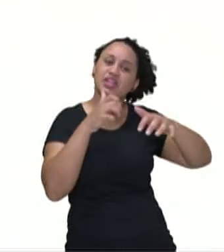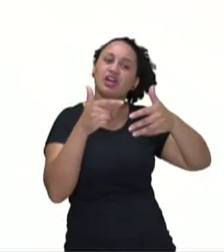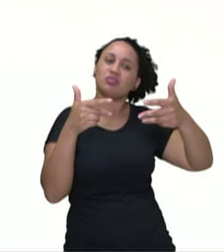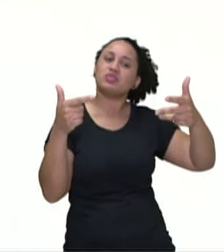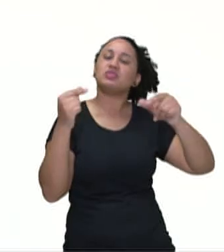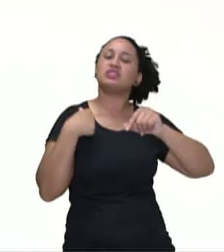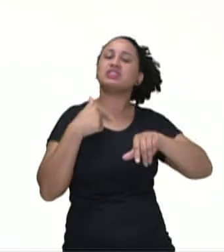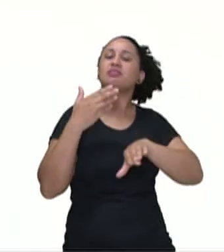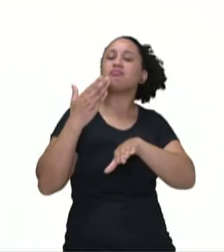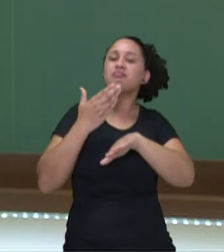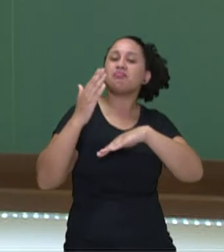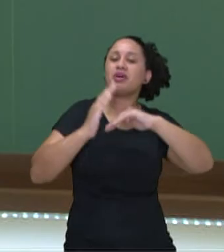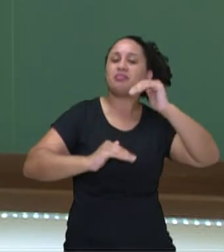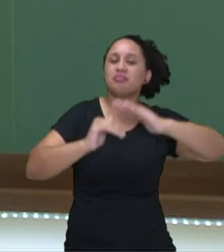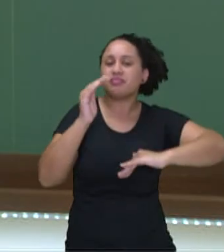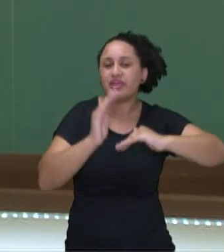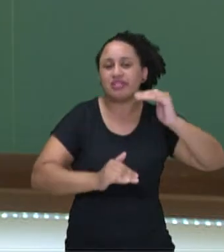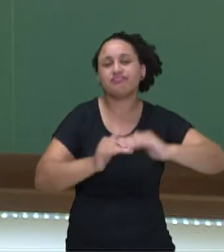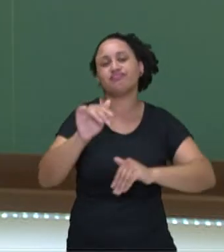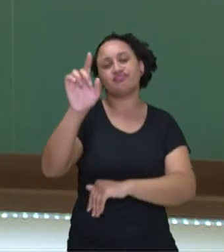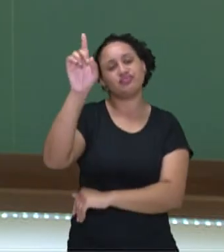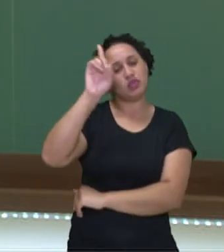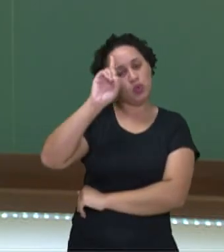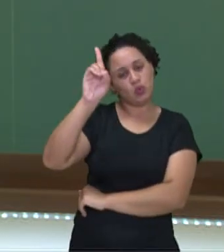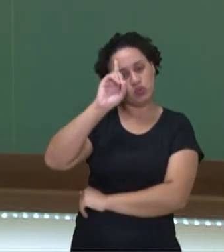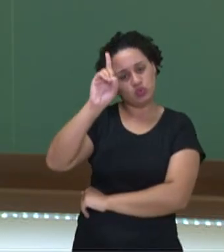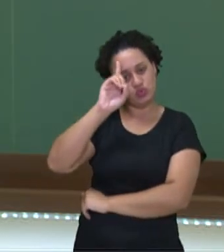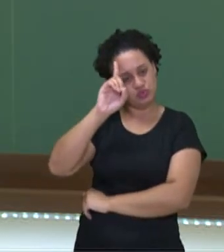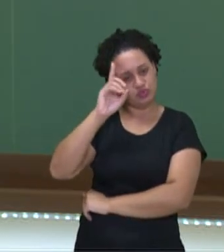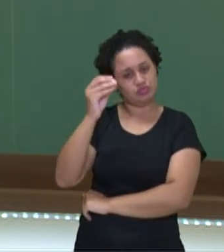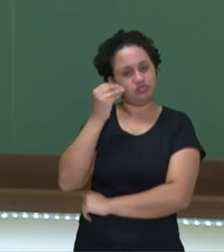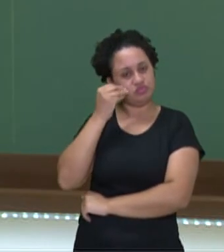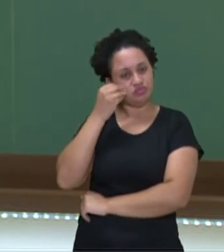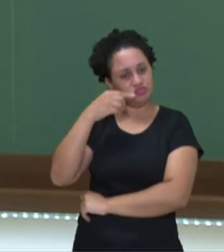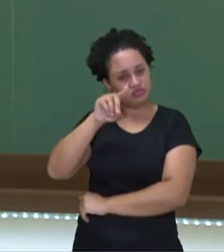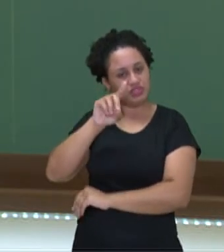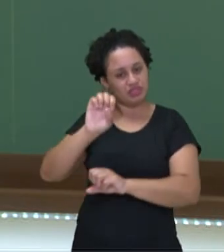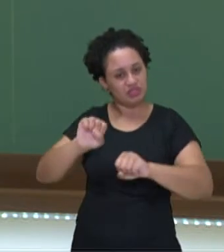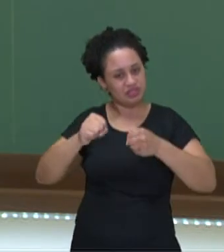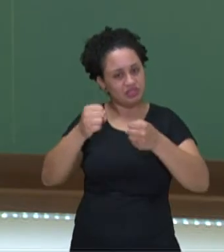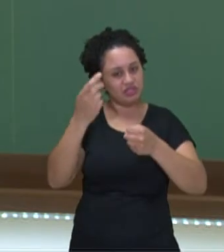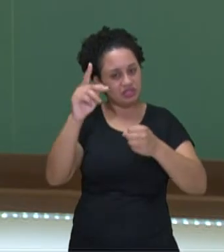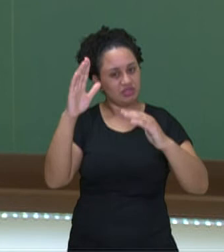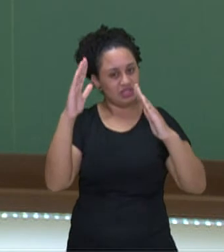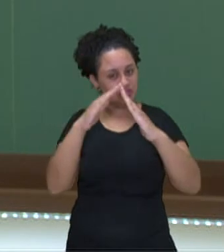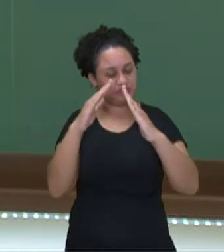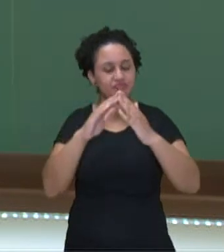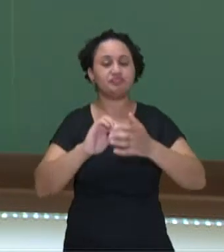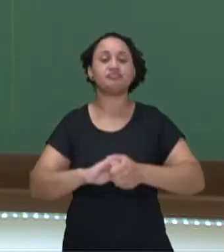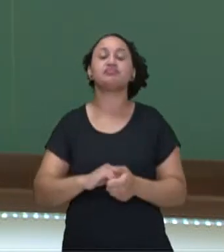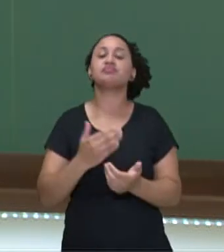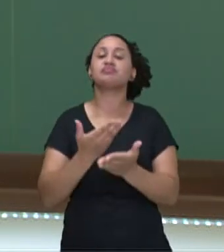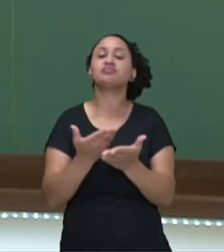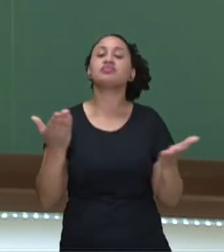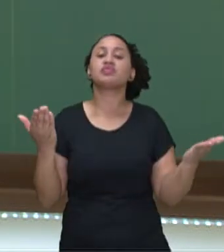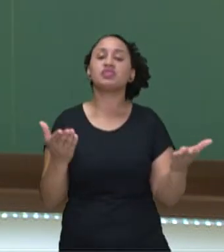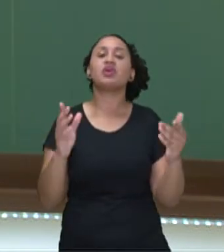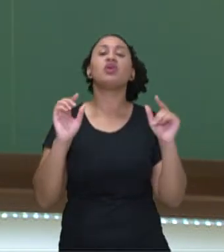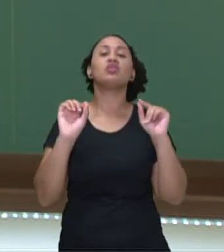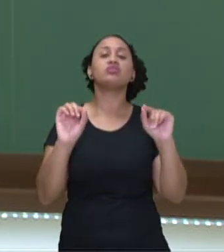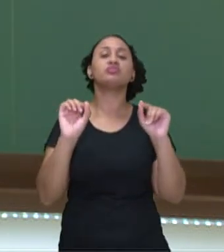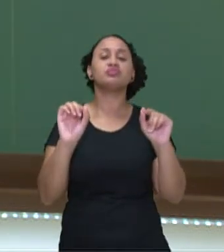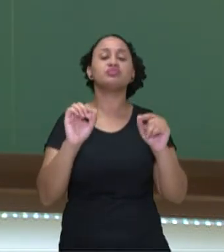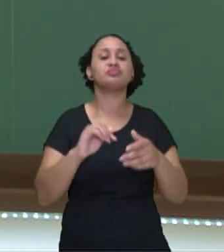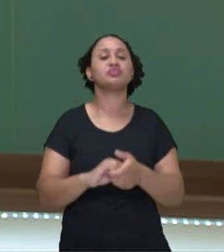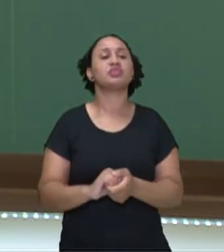ser um exercício diário. Tente exercitar isso aí em casa. Bom, na aula de hoje, então, o que a gente fez? A gente